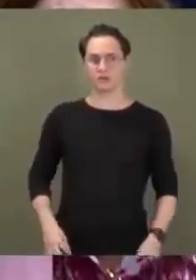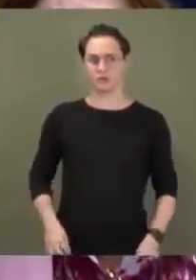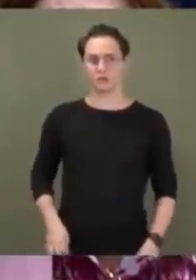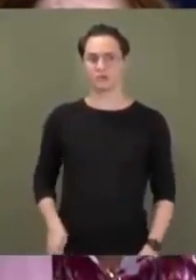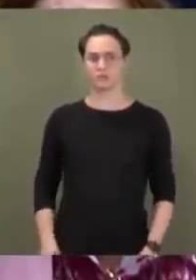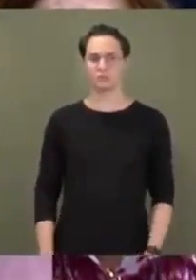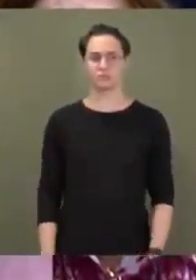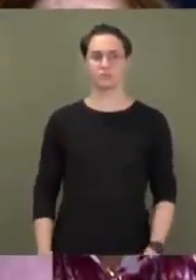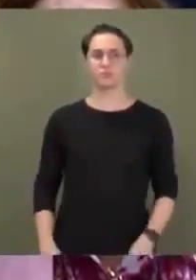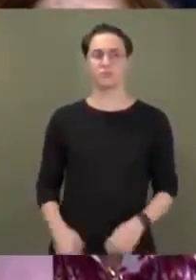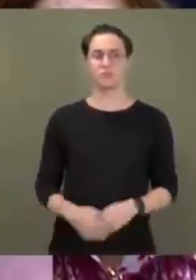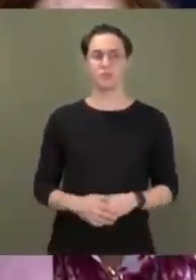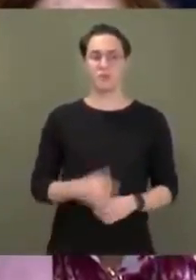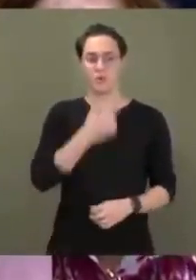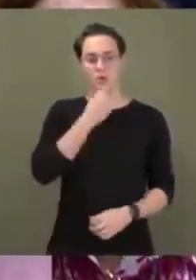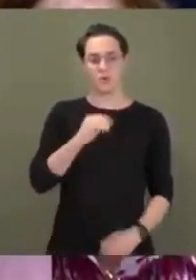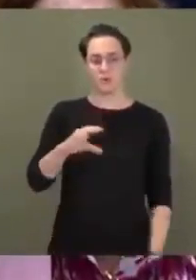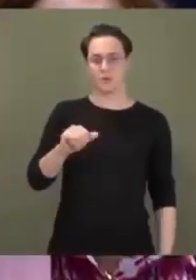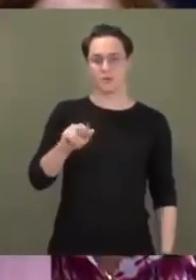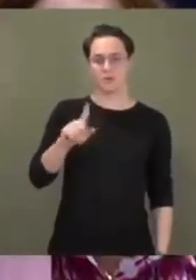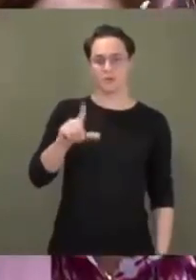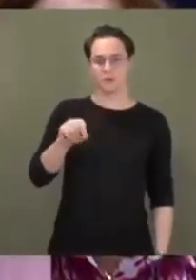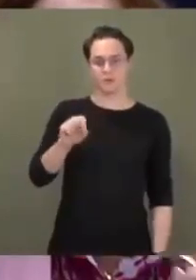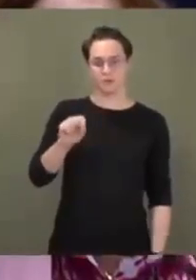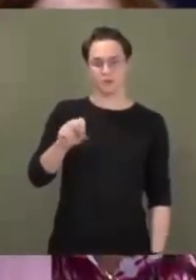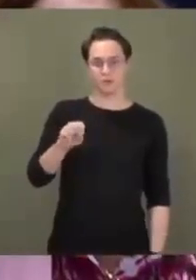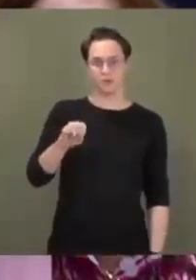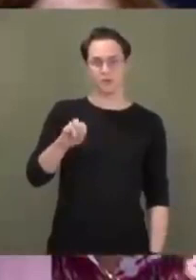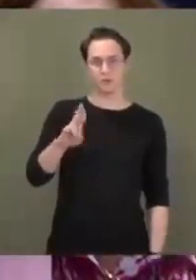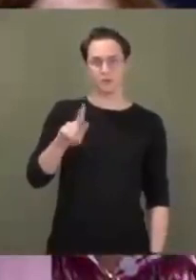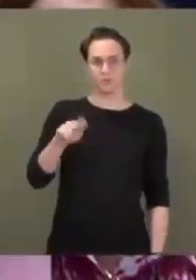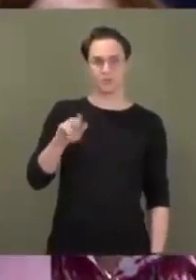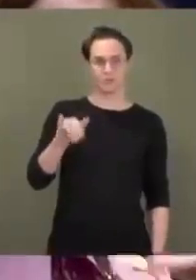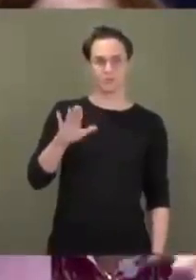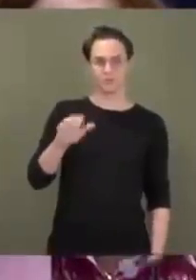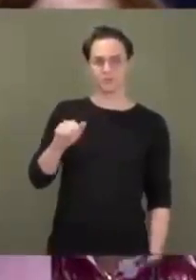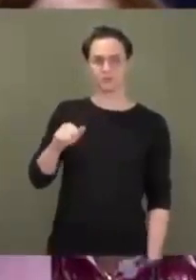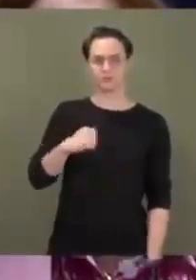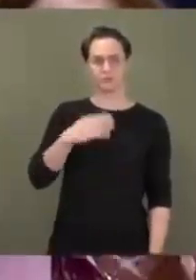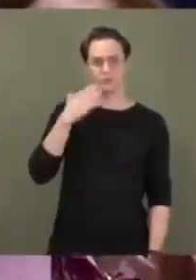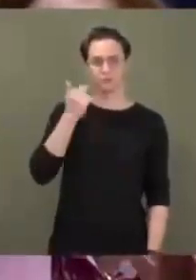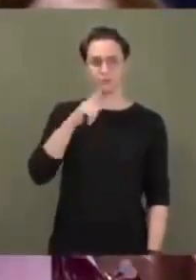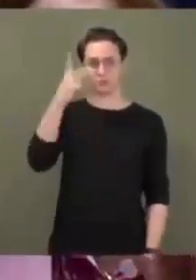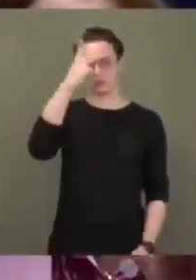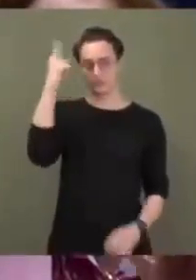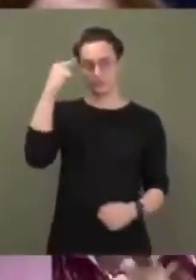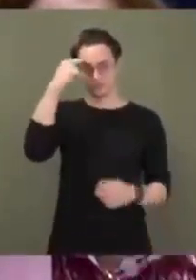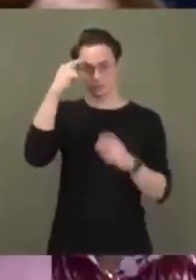PSB, Carlos Siqueira. Sei que Miguel Arraes, Eduardo Campos, também pensariam da mesma